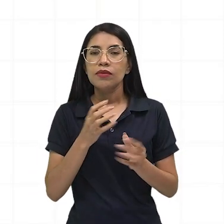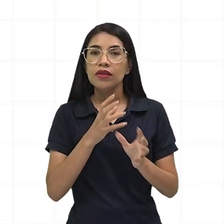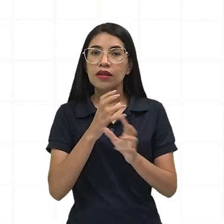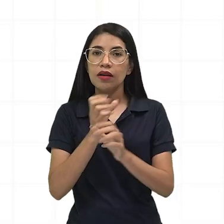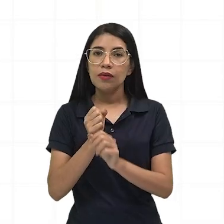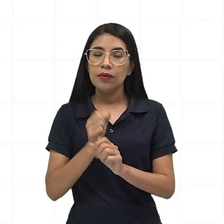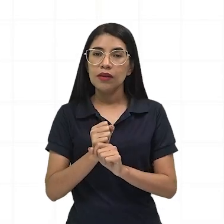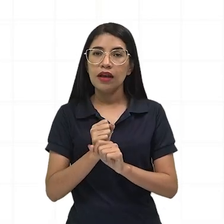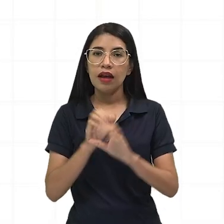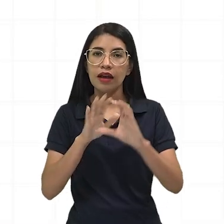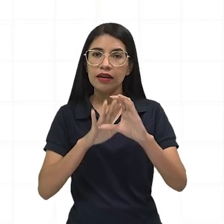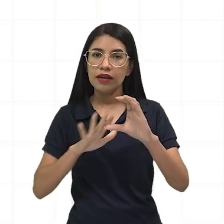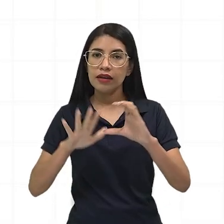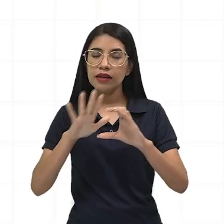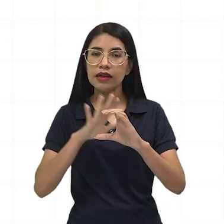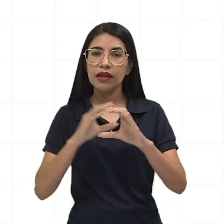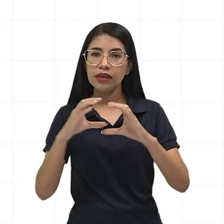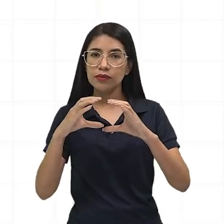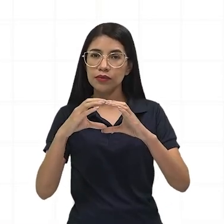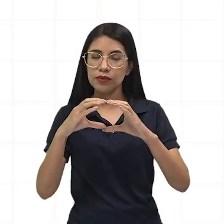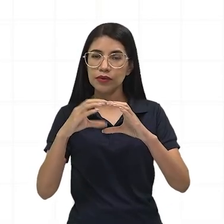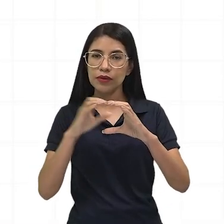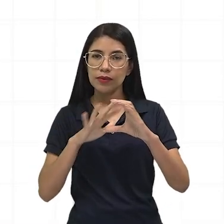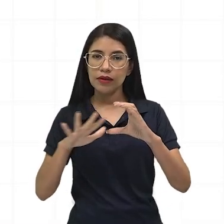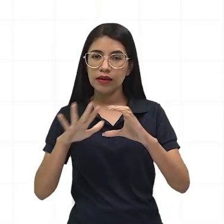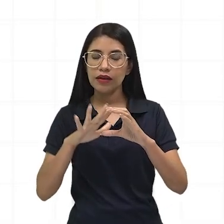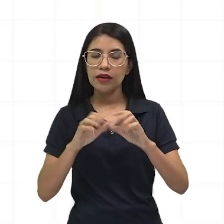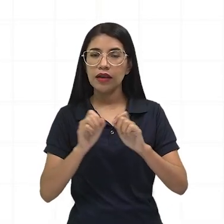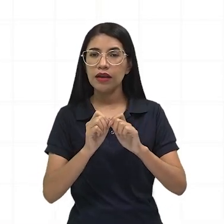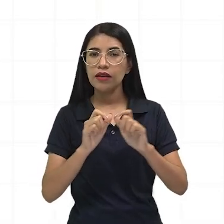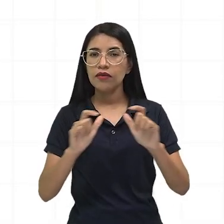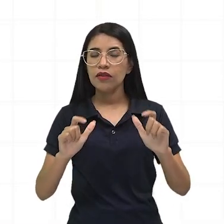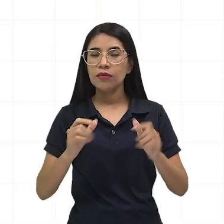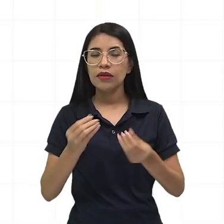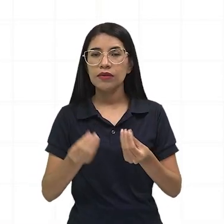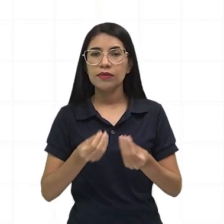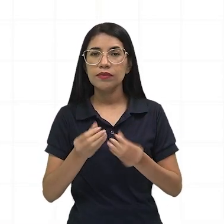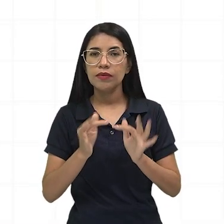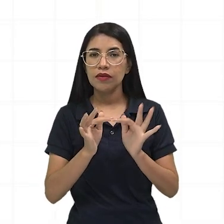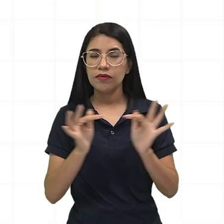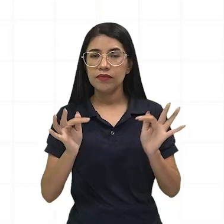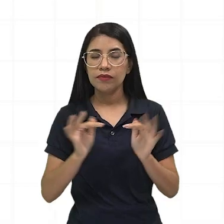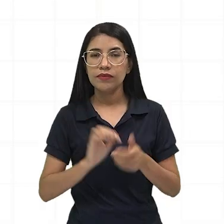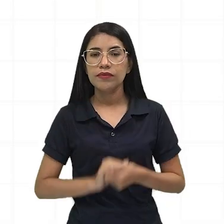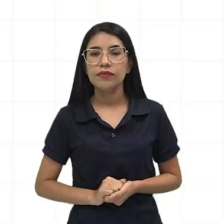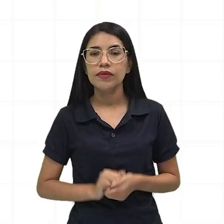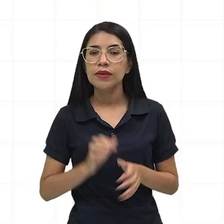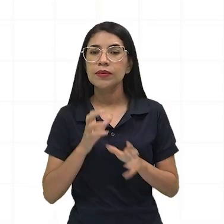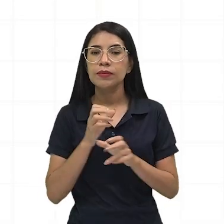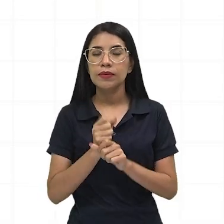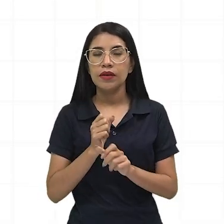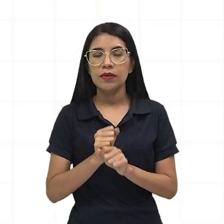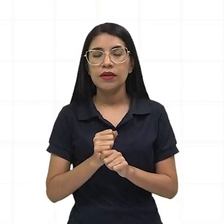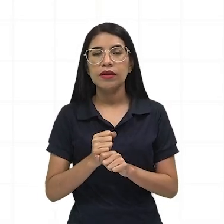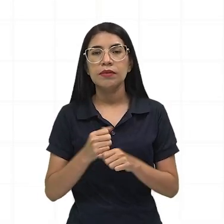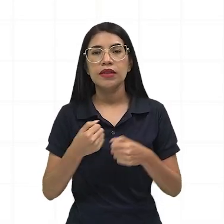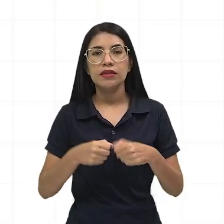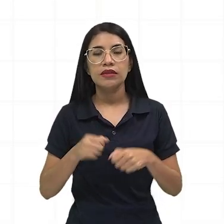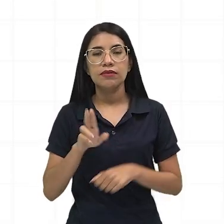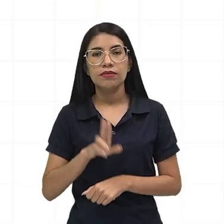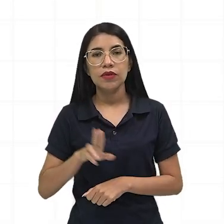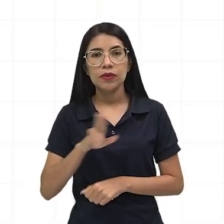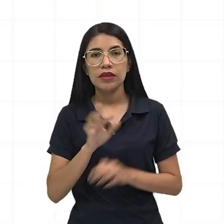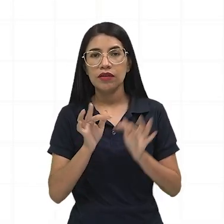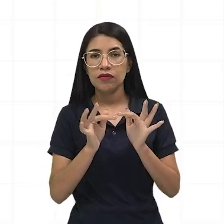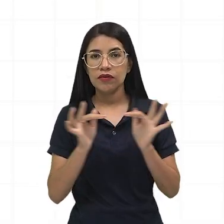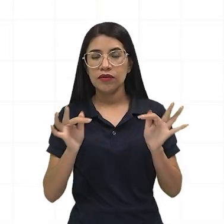a sua área. Ó, então, a fórmula da área do círculo. Para calcular a área do círculo, devemos utilizar a